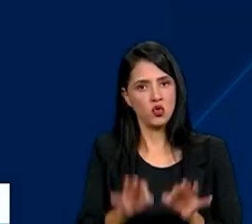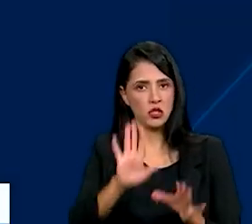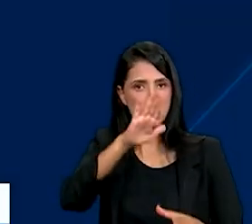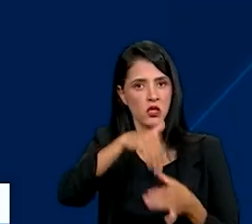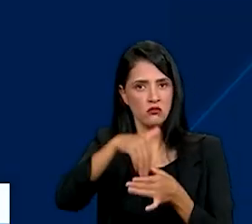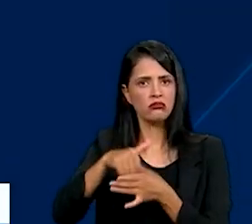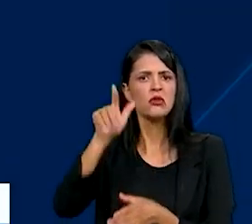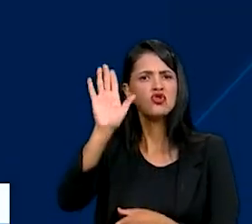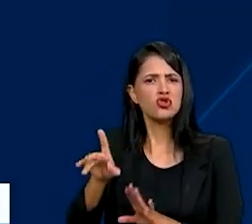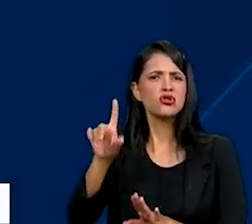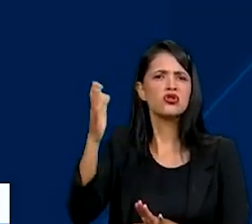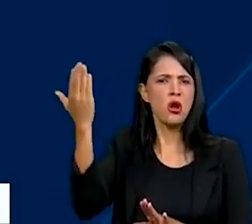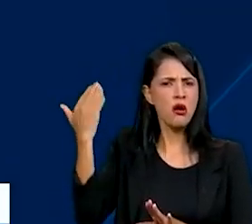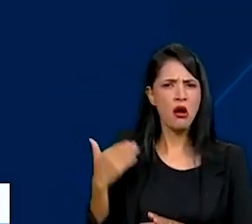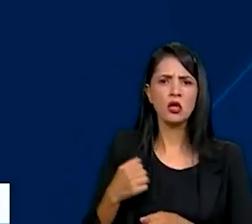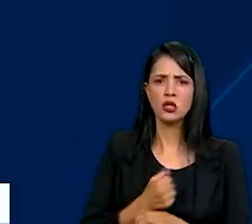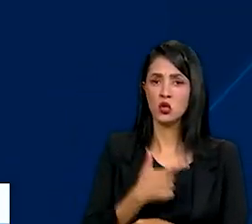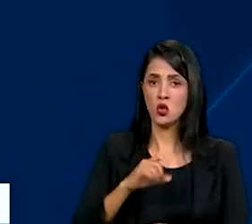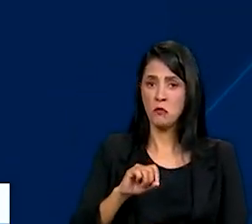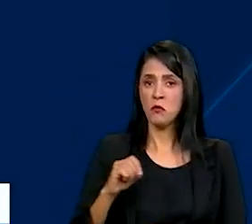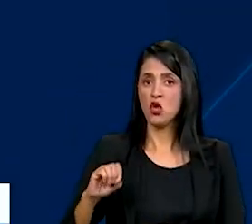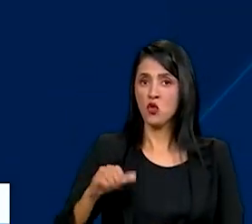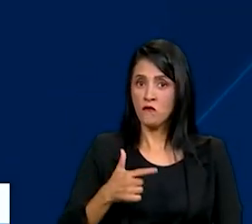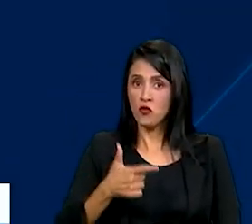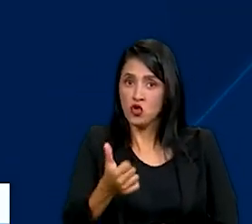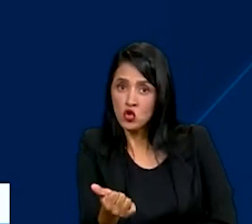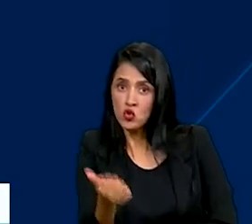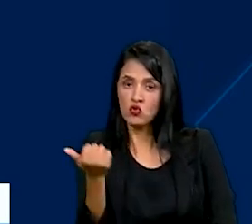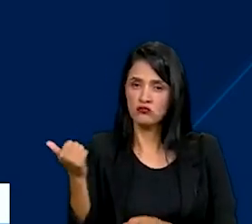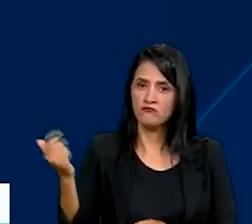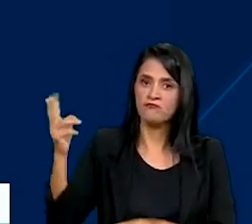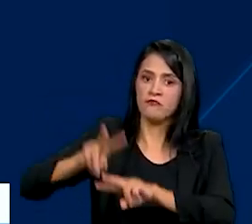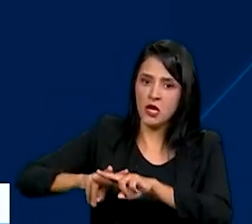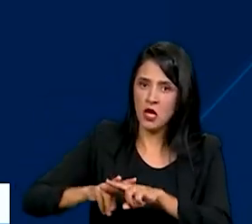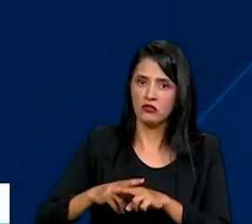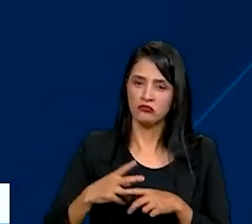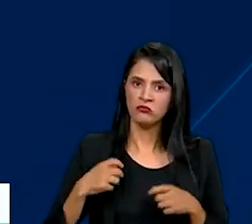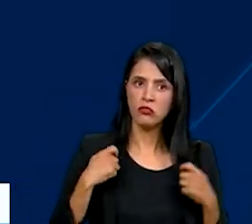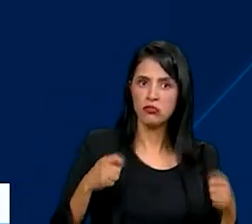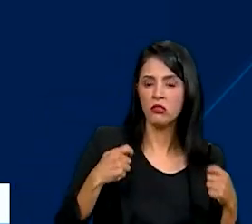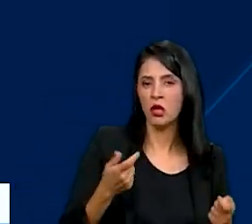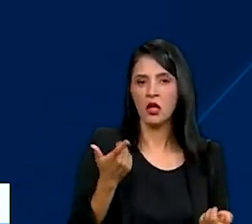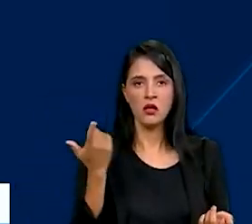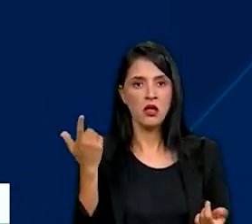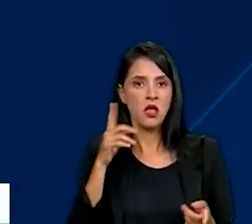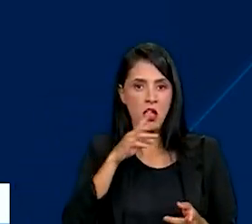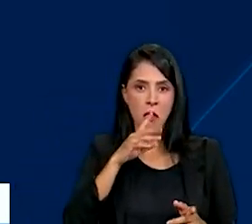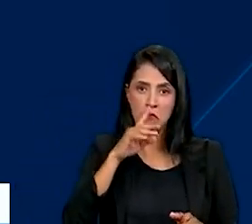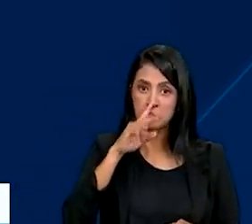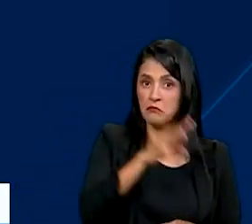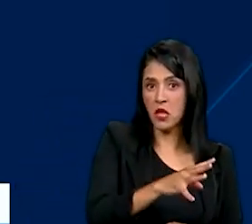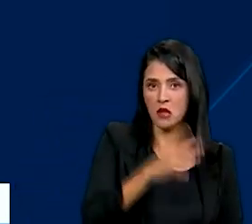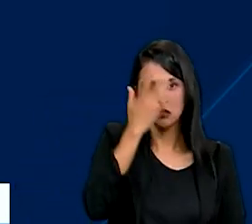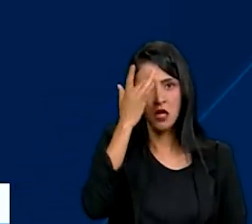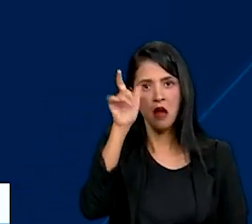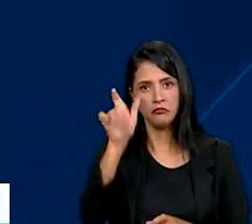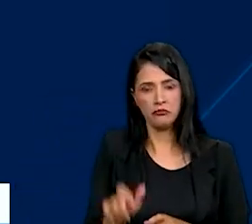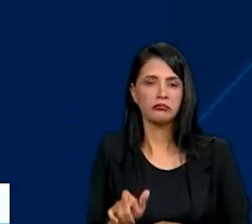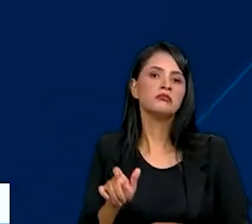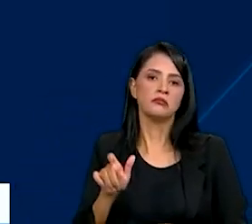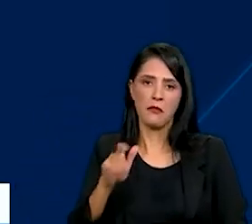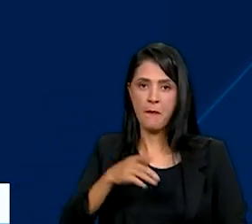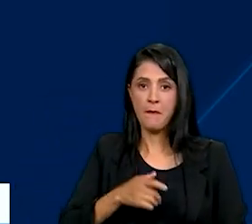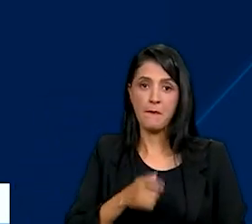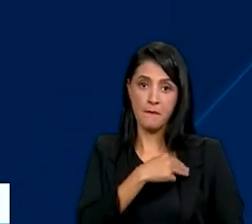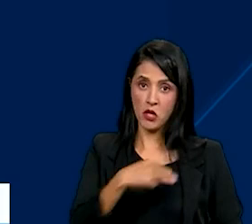do Rio de Janeiro e, mesmo tendo sido bem votado, com mais de 1,5 milhão de votos, não se elegeu, ficando a vaga do